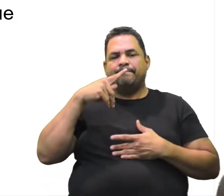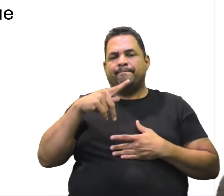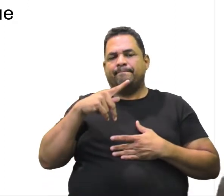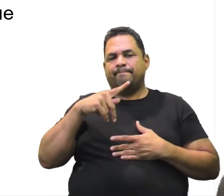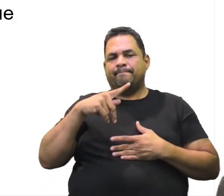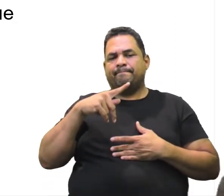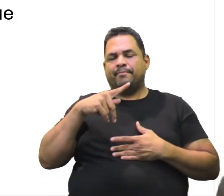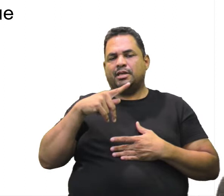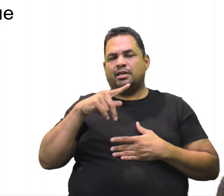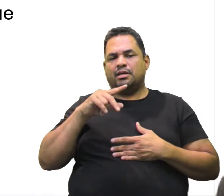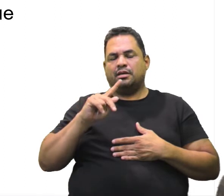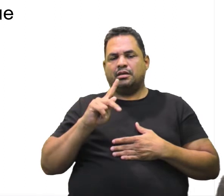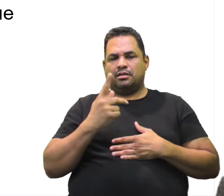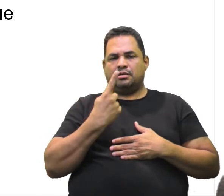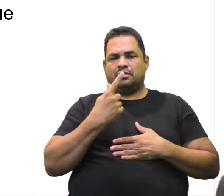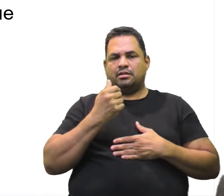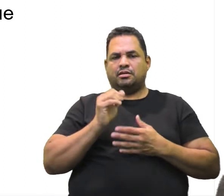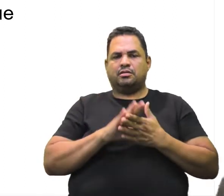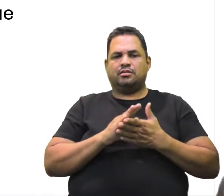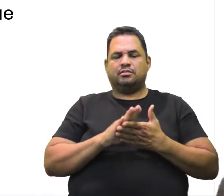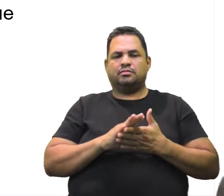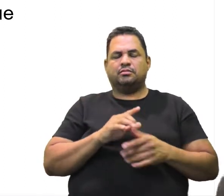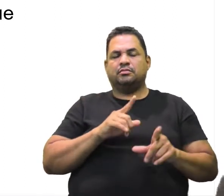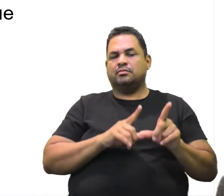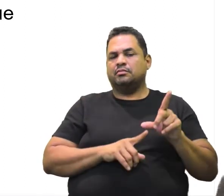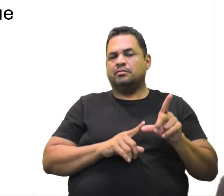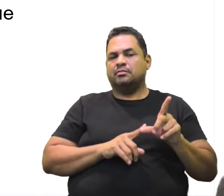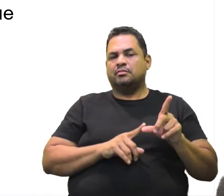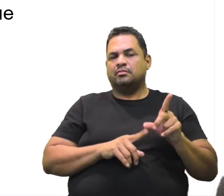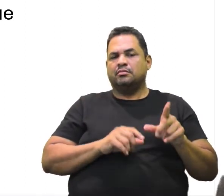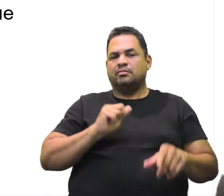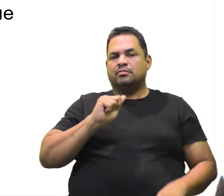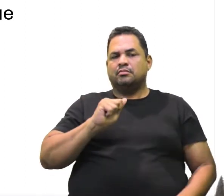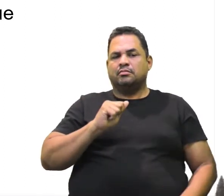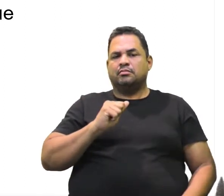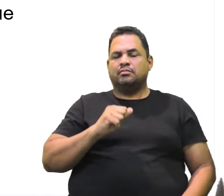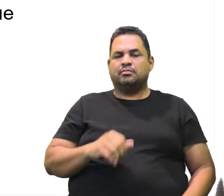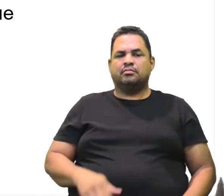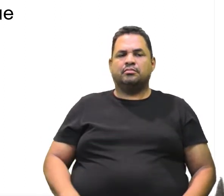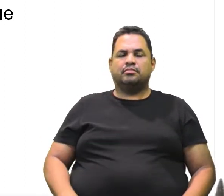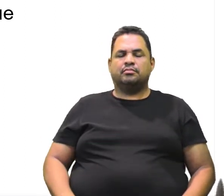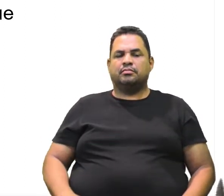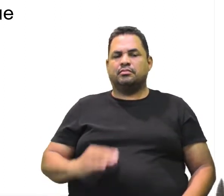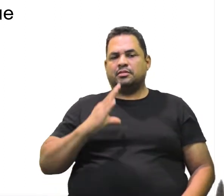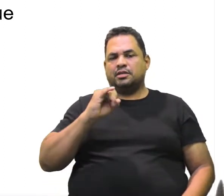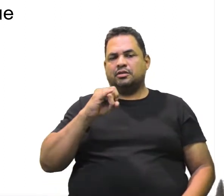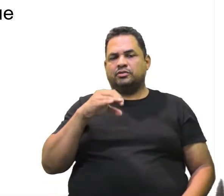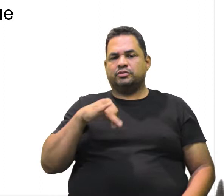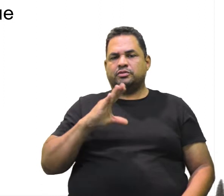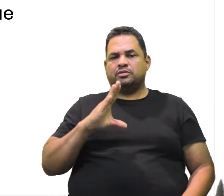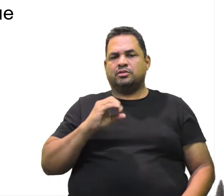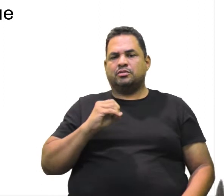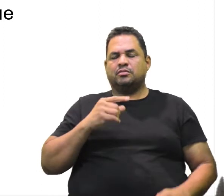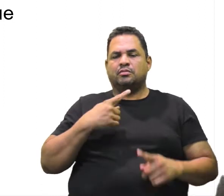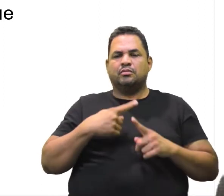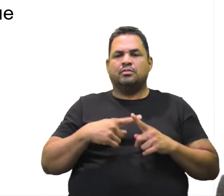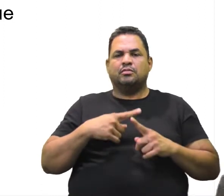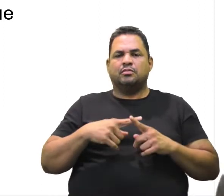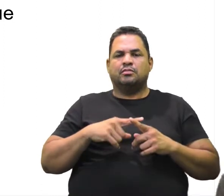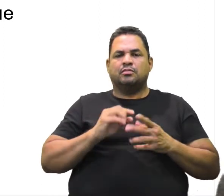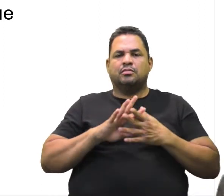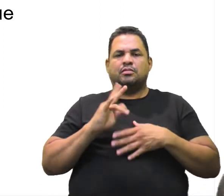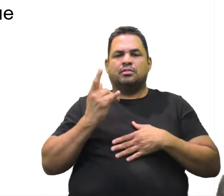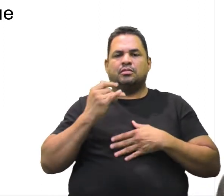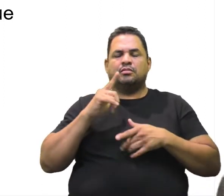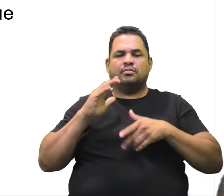é feita com o quê? Com a letra A. Será que é íon de cálcio? Porque sua